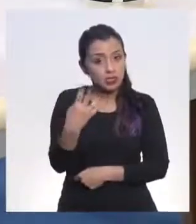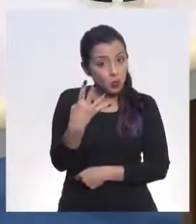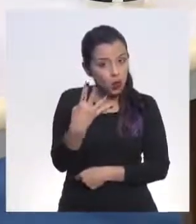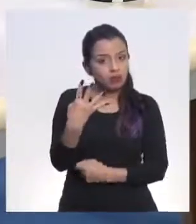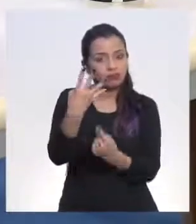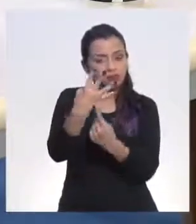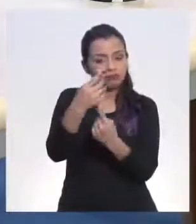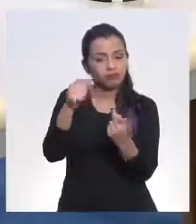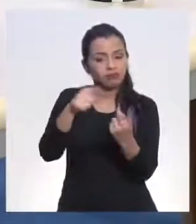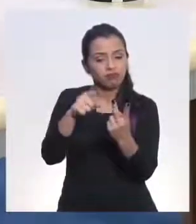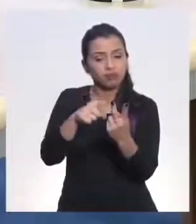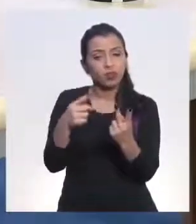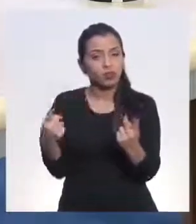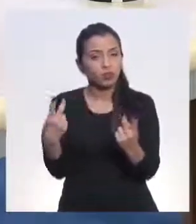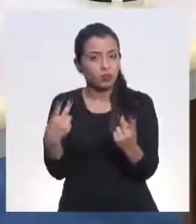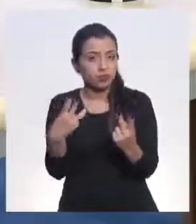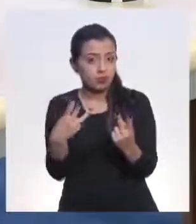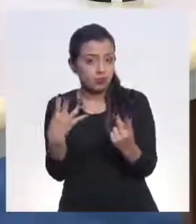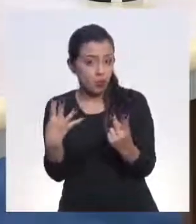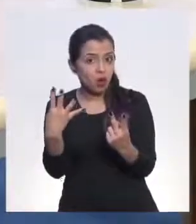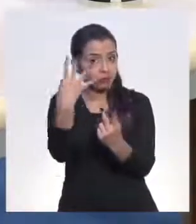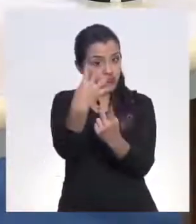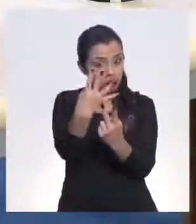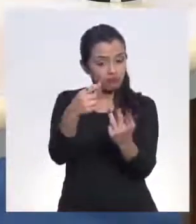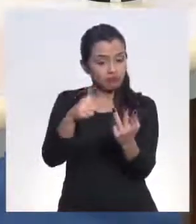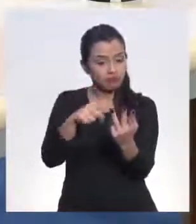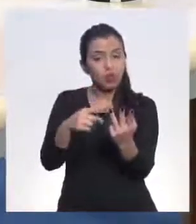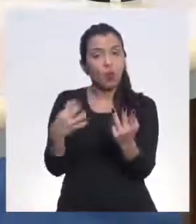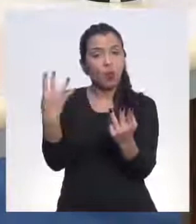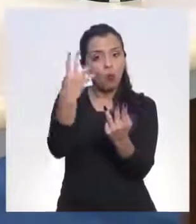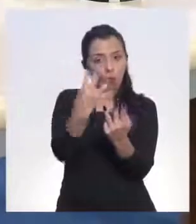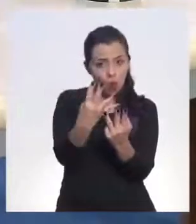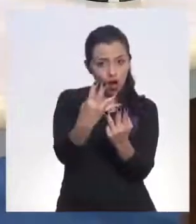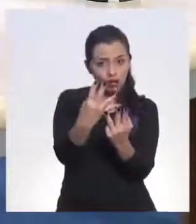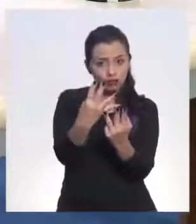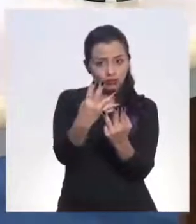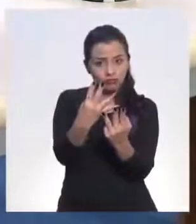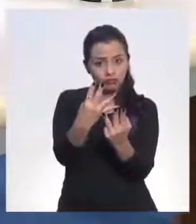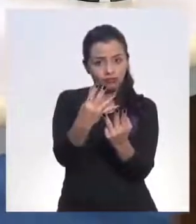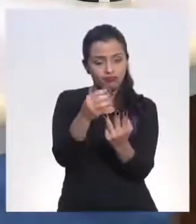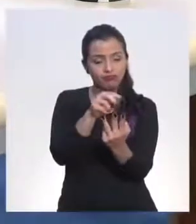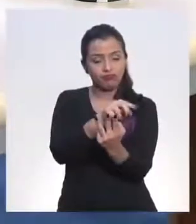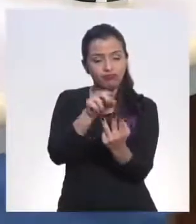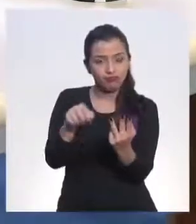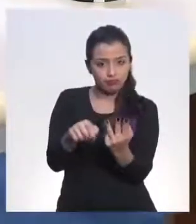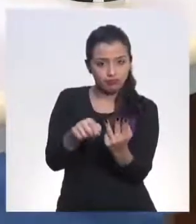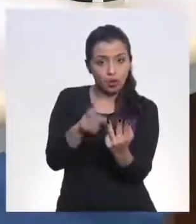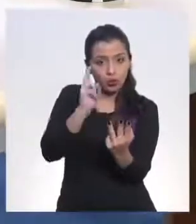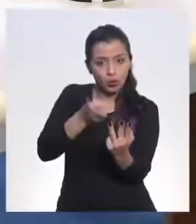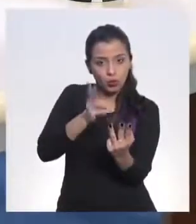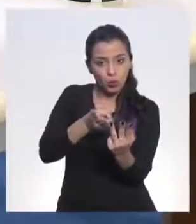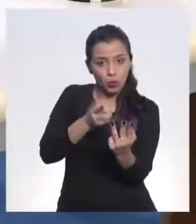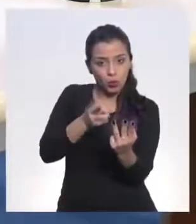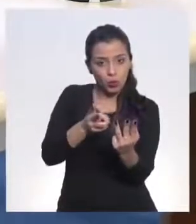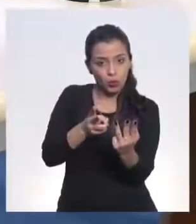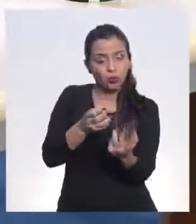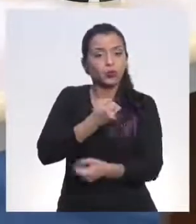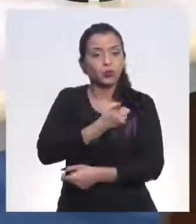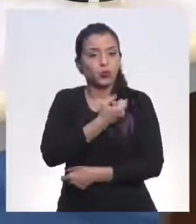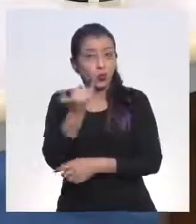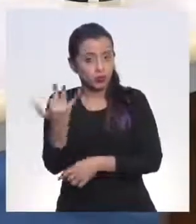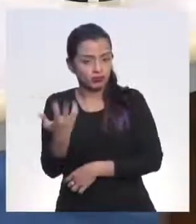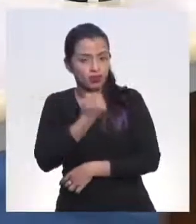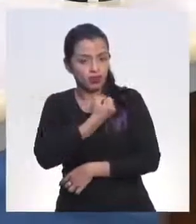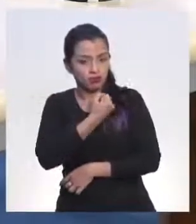4. 1, 2, 3, 4 e sobram 4 fichas aqui para o último jogador. Em